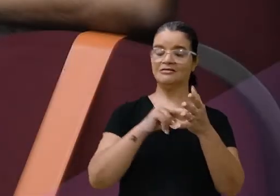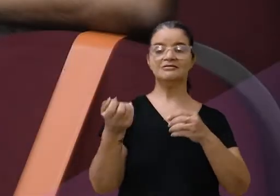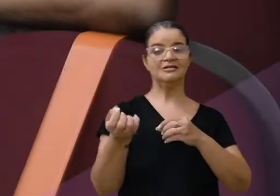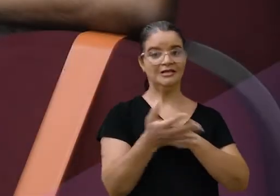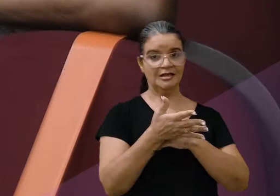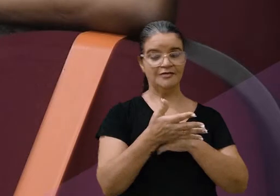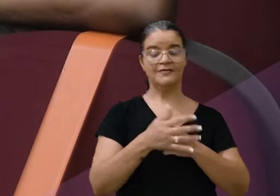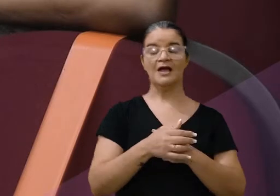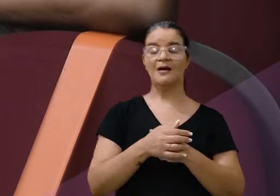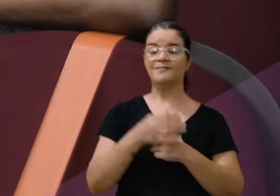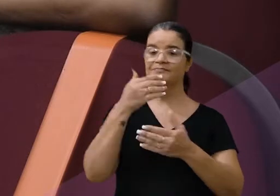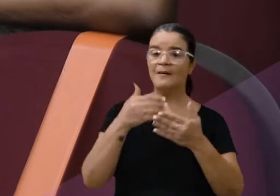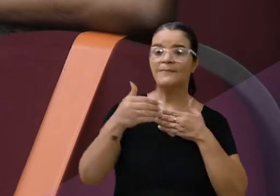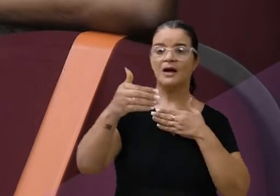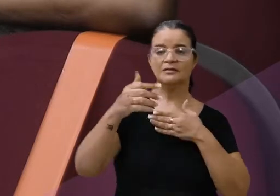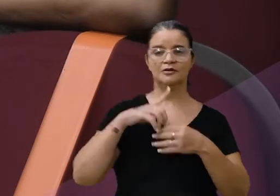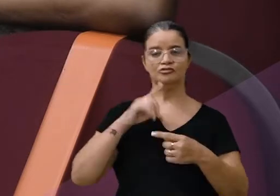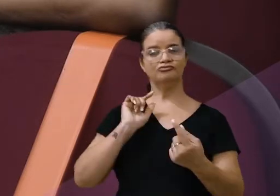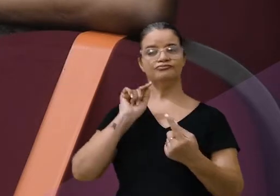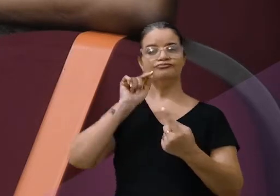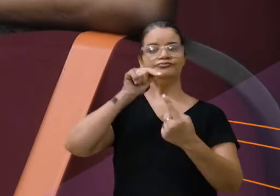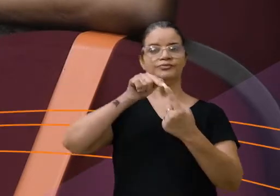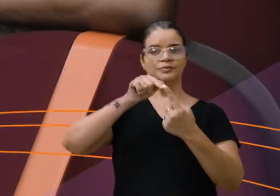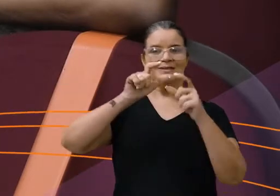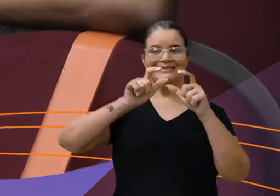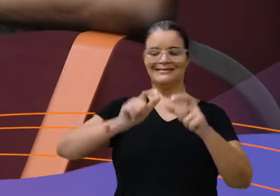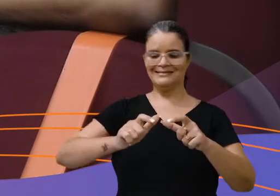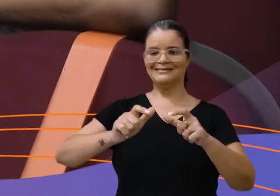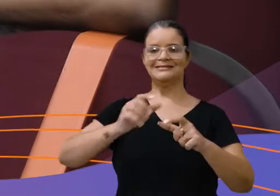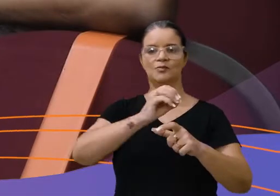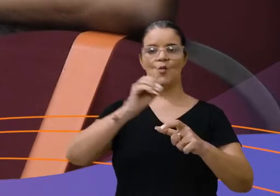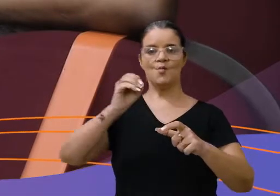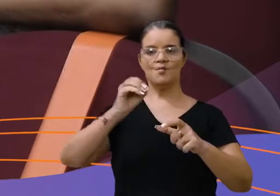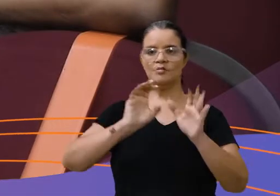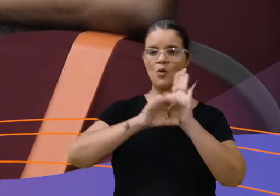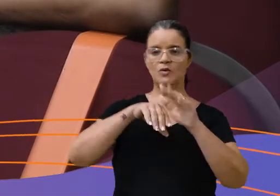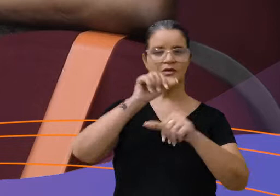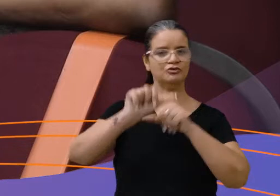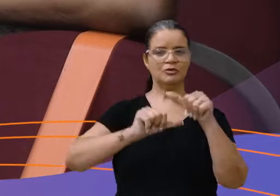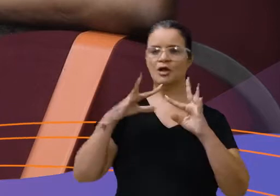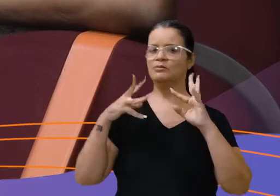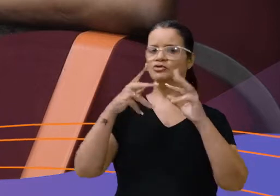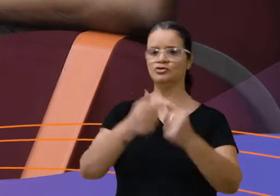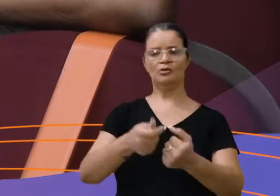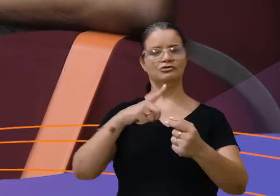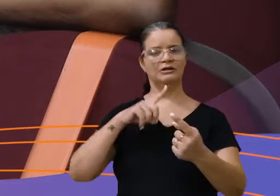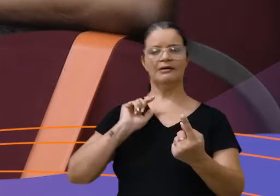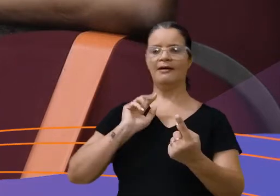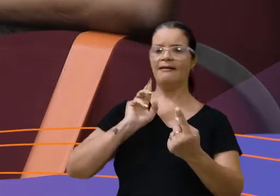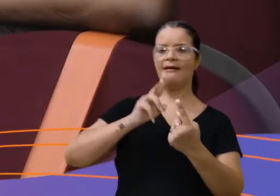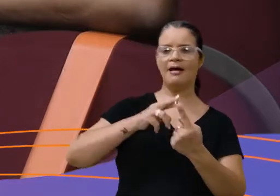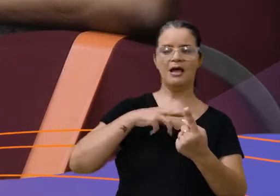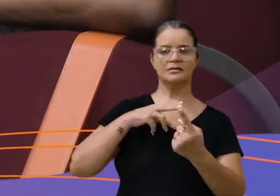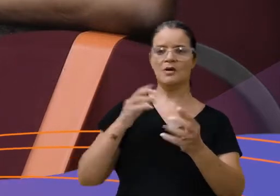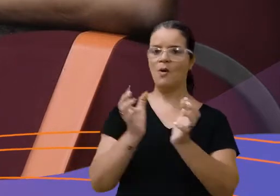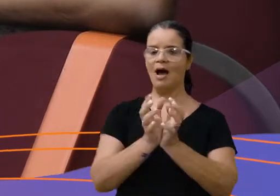Ressignificar. Partimos do ponto zero. Mudamos todos os conceitos que nós tínhamos em relação à